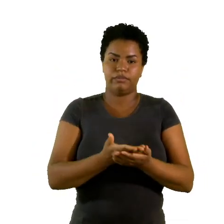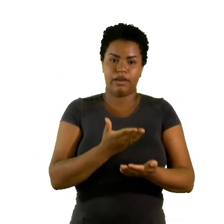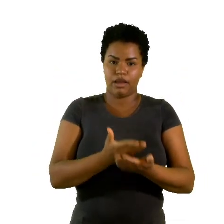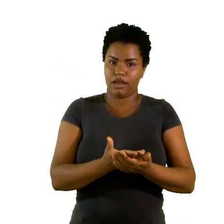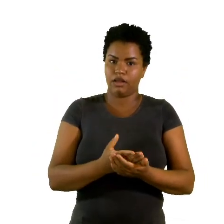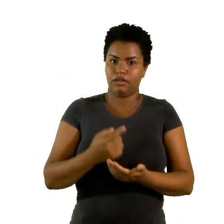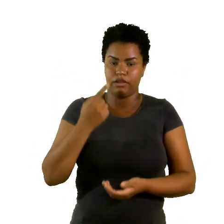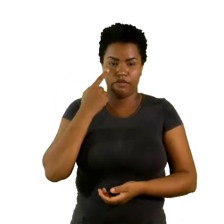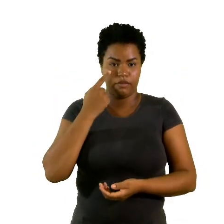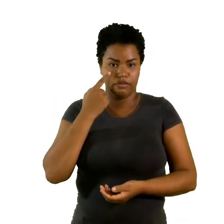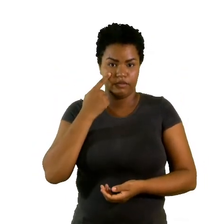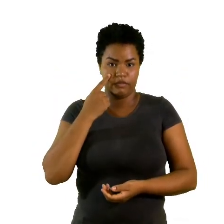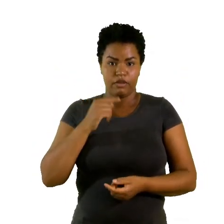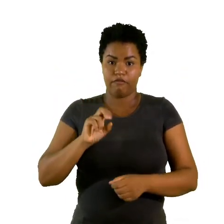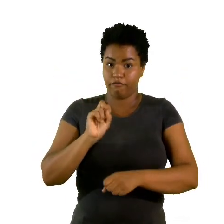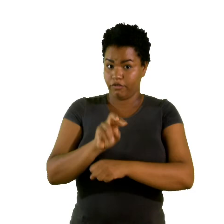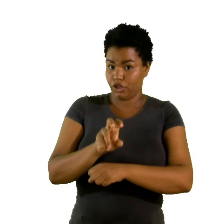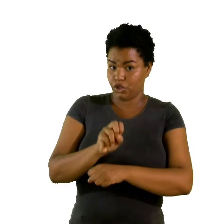ver os vírus